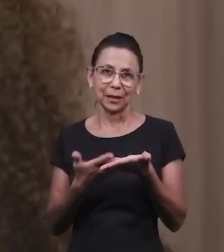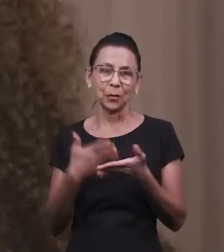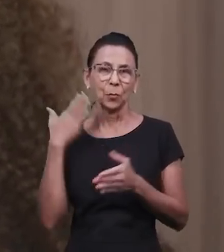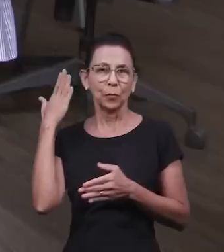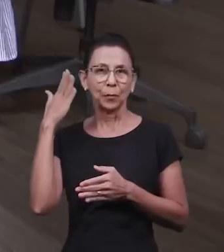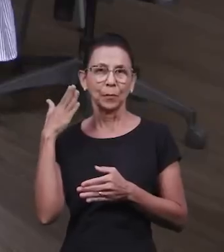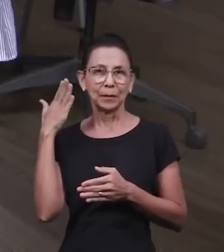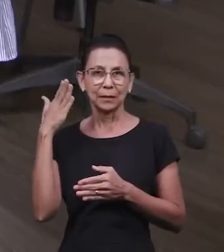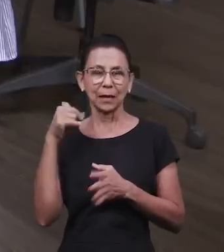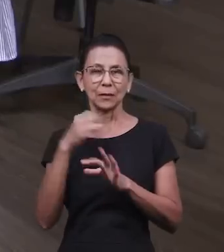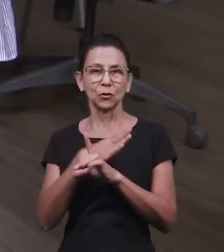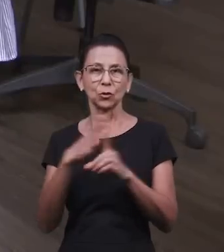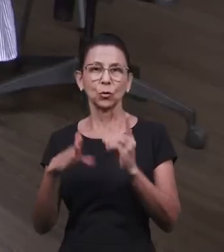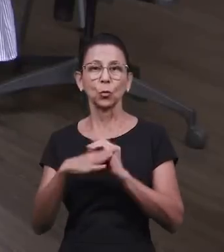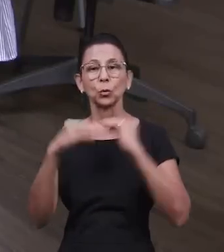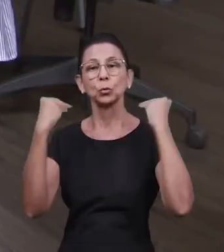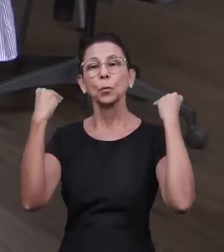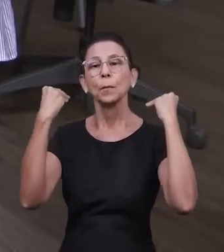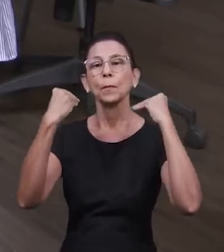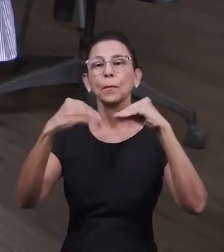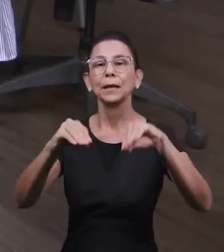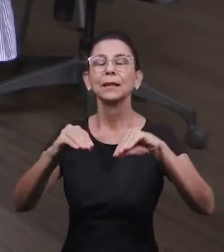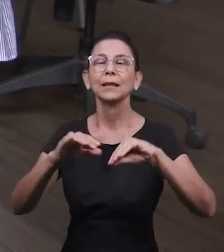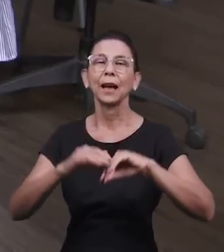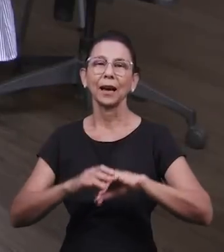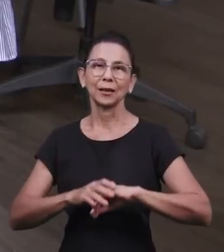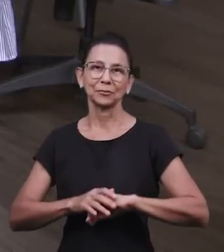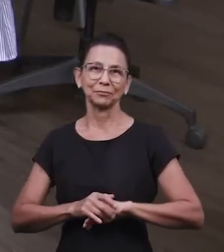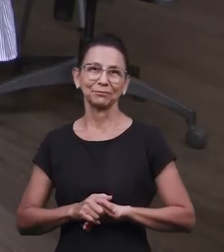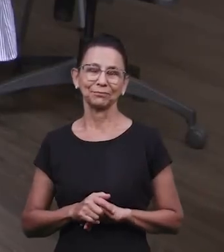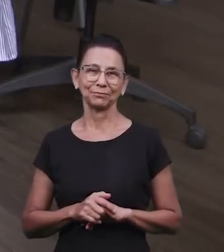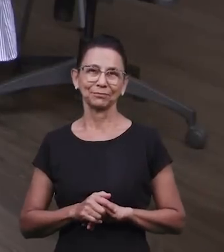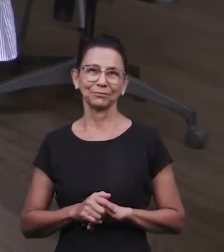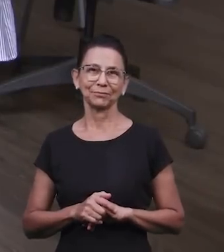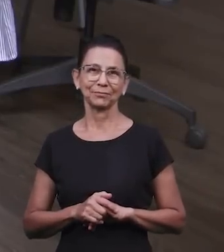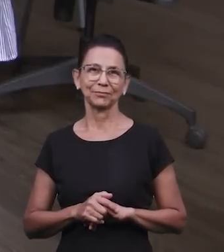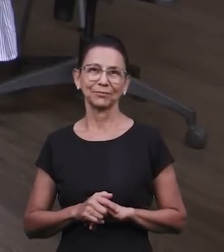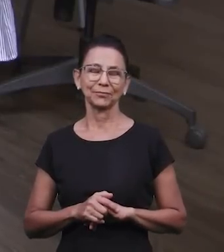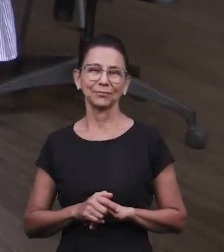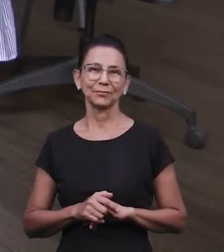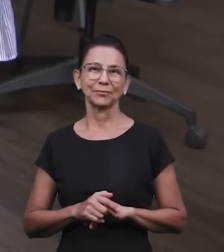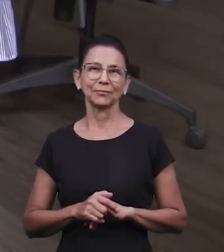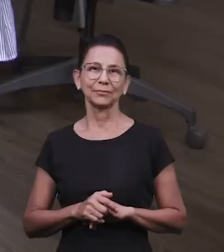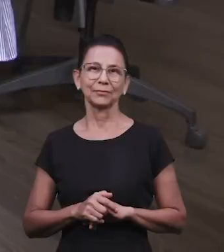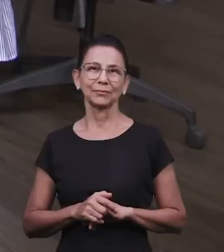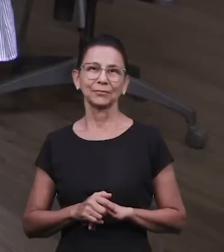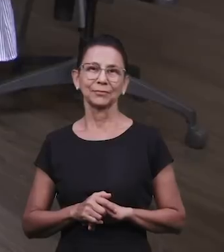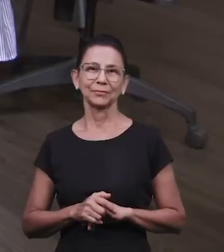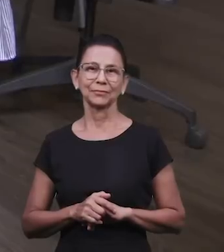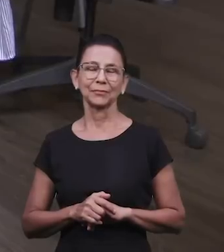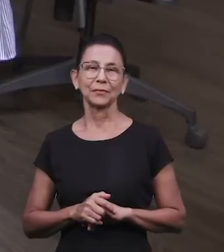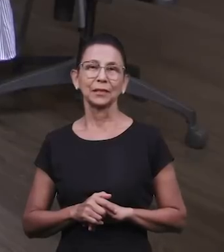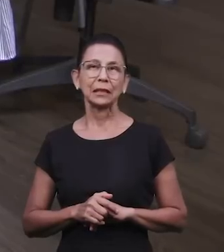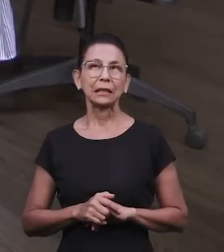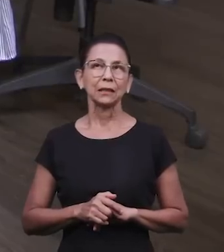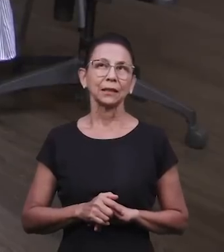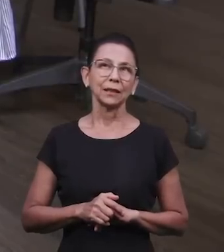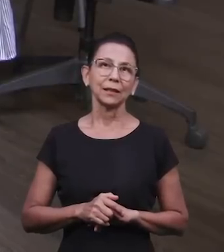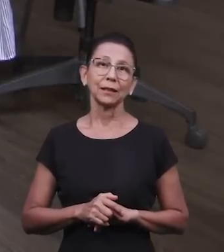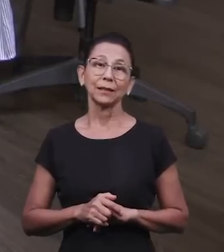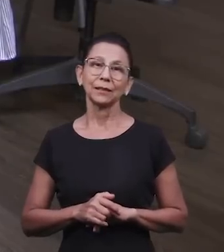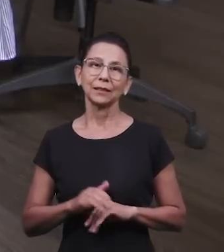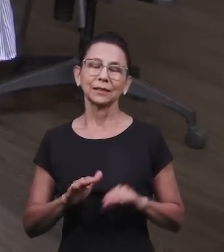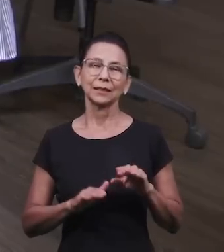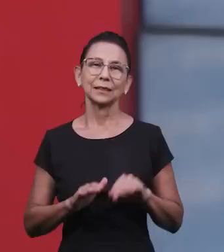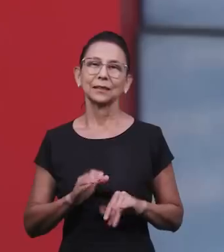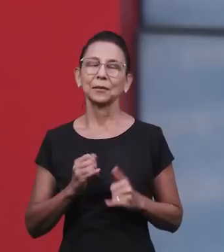intrusiva? Muito bom. Muito bom mesmo, porque às vezes a gente é tão natural para postar coisas